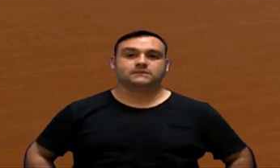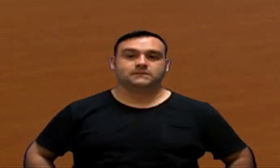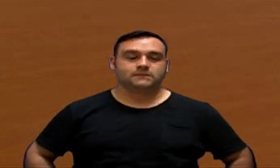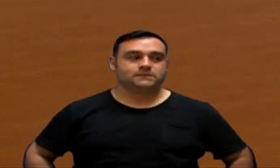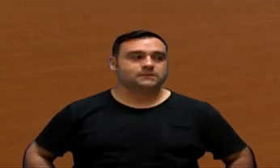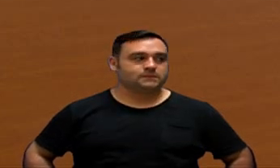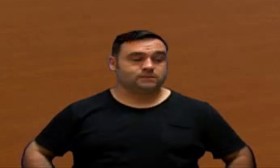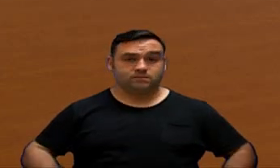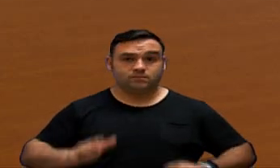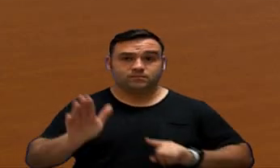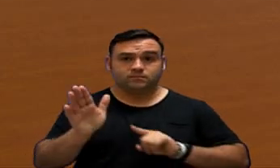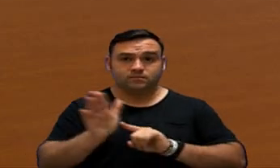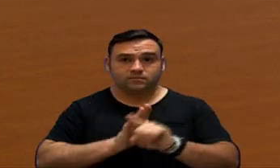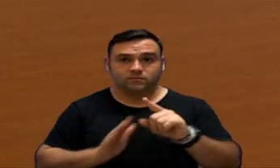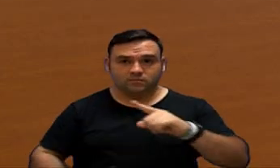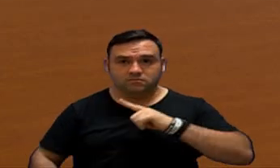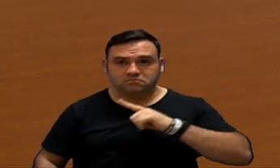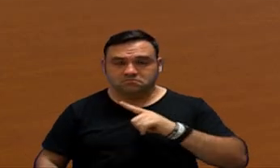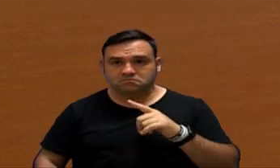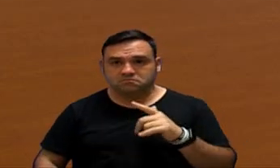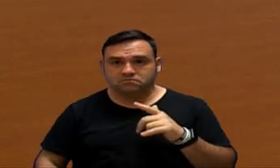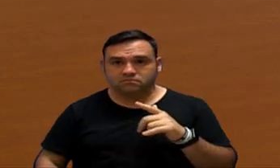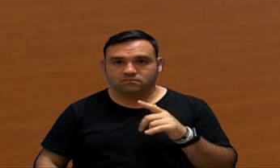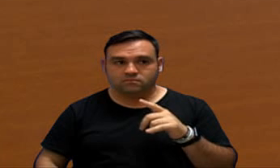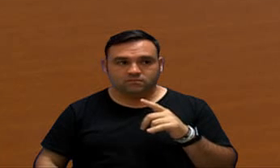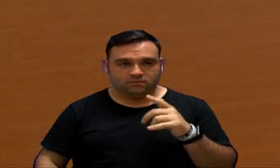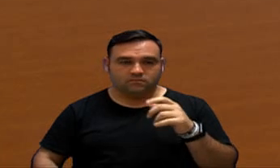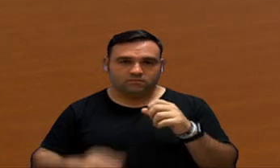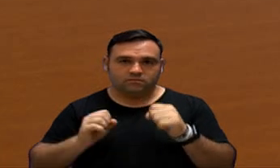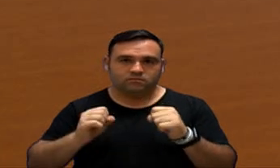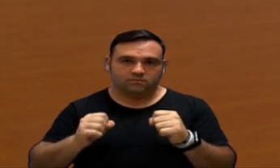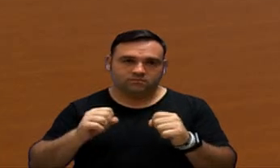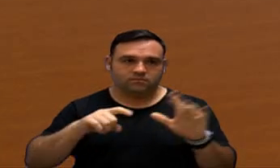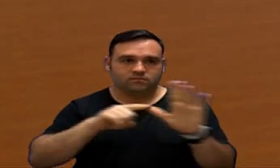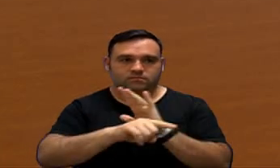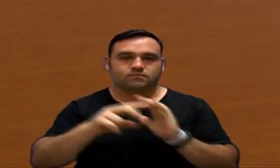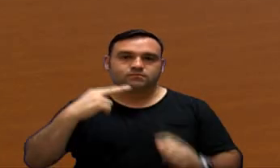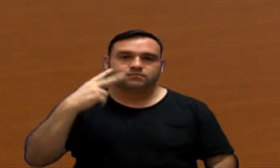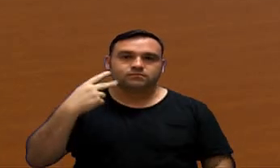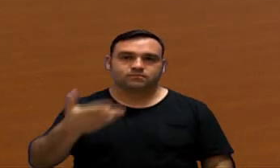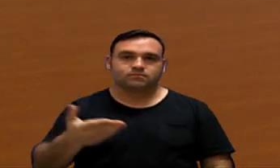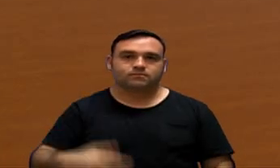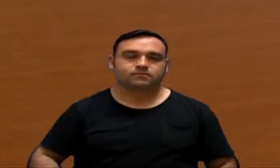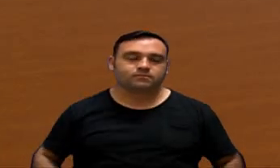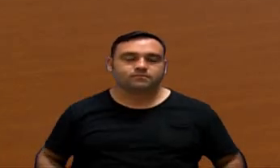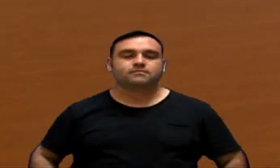É isso. Tem algum questionamento? Pode fazer o questionamento, vereador.